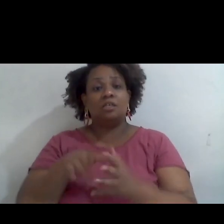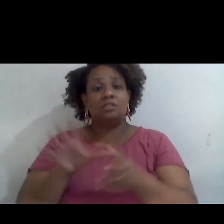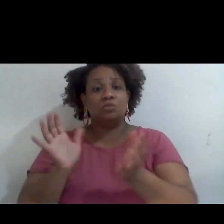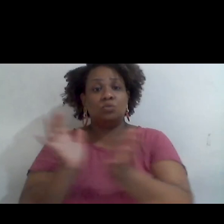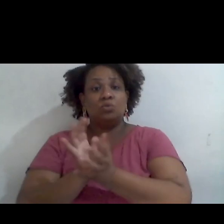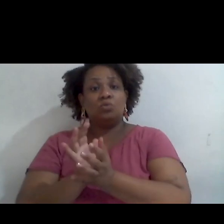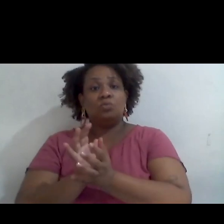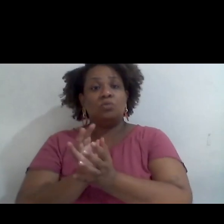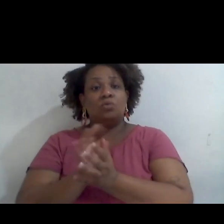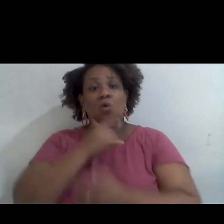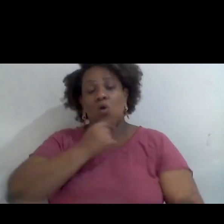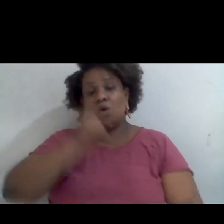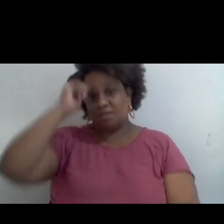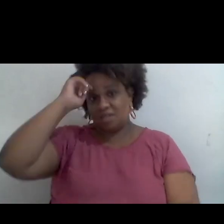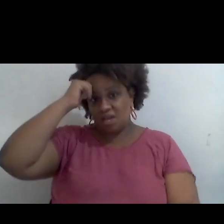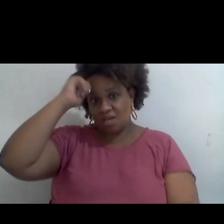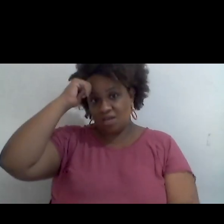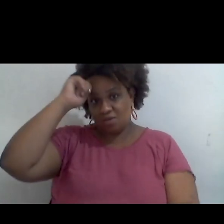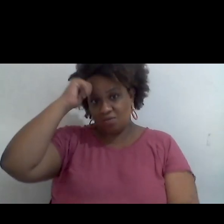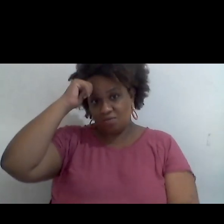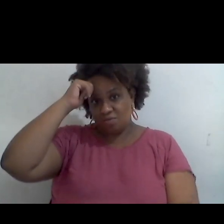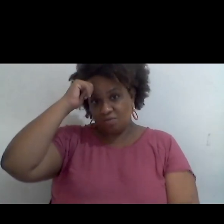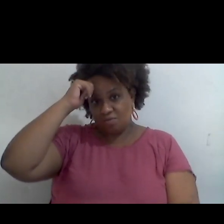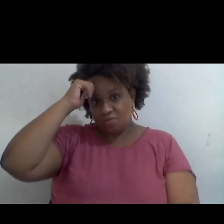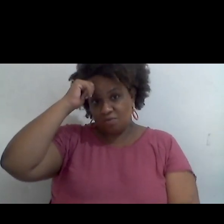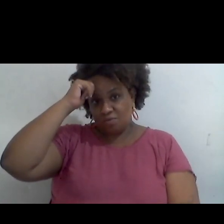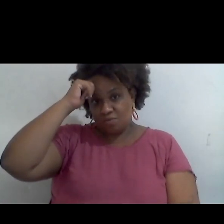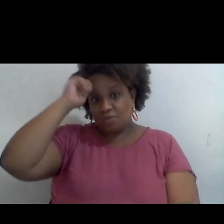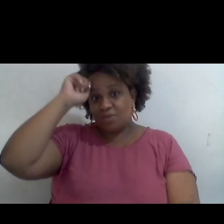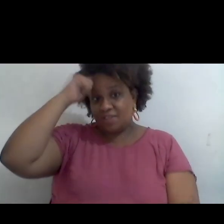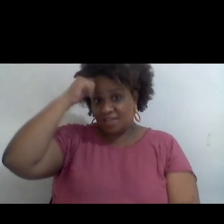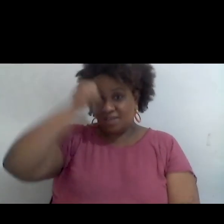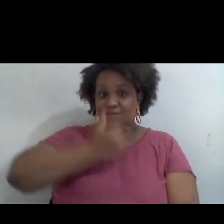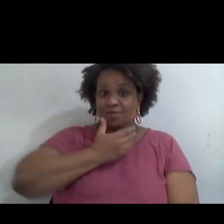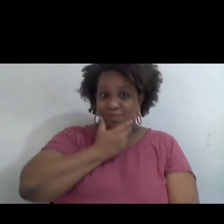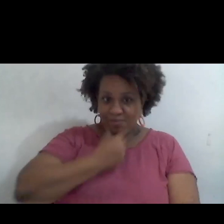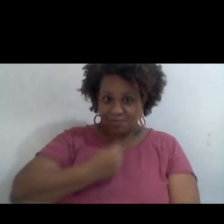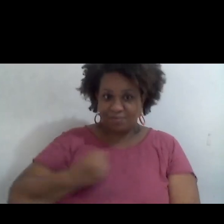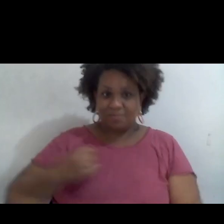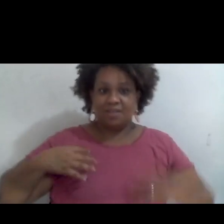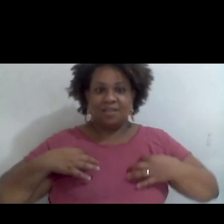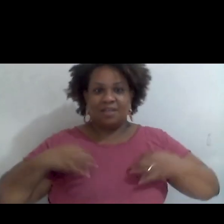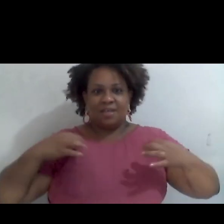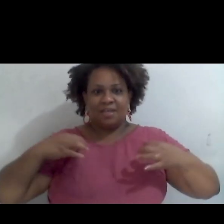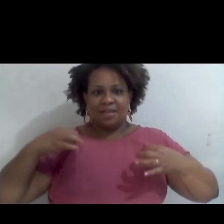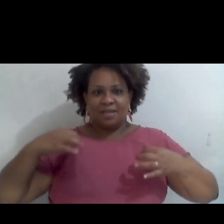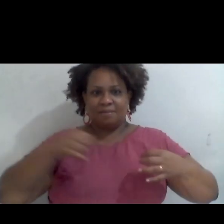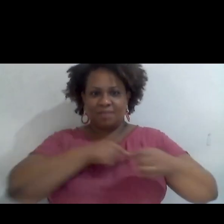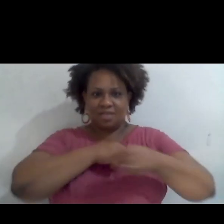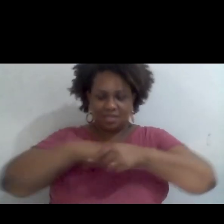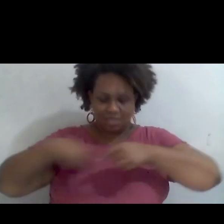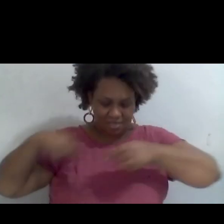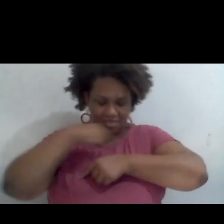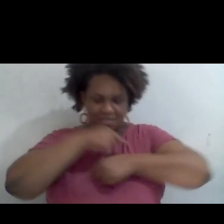um homem negro. Desculpa, primeiro, né? Aqui. Sou um homem negro, estou com camisa vermelha, listrada,